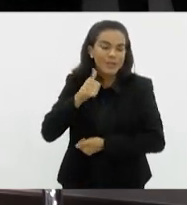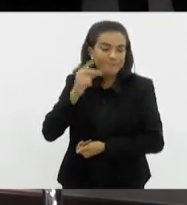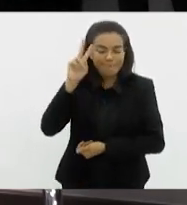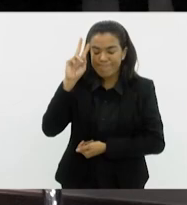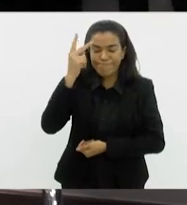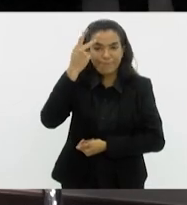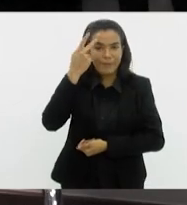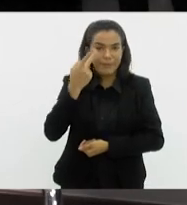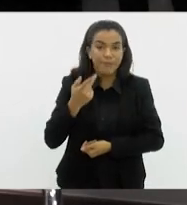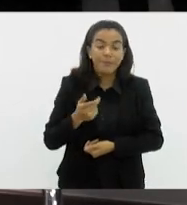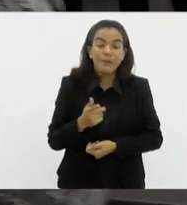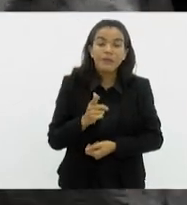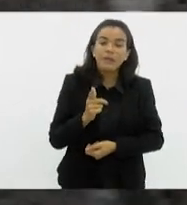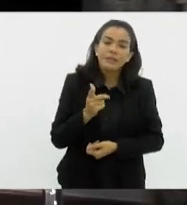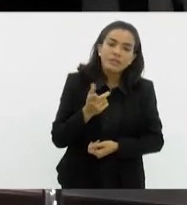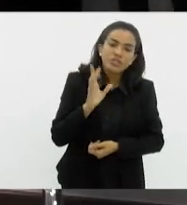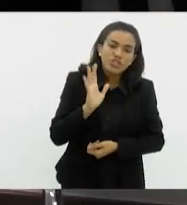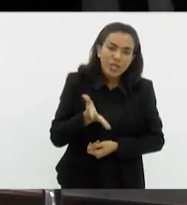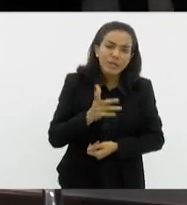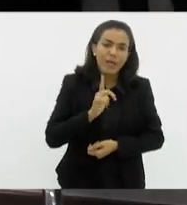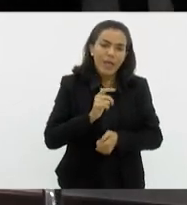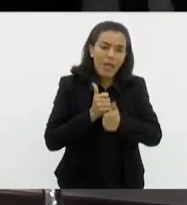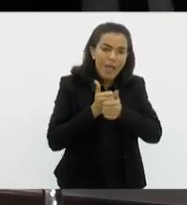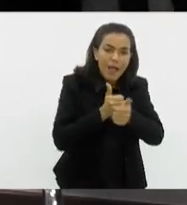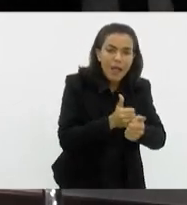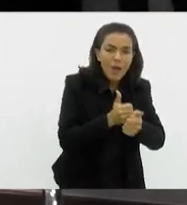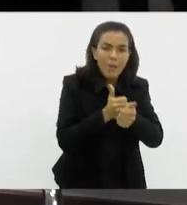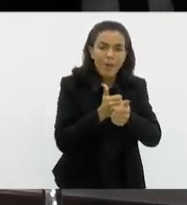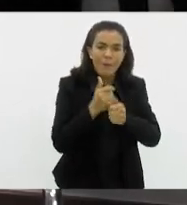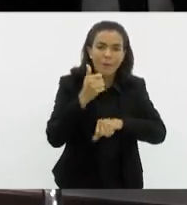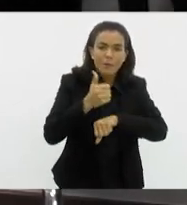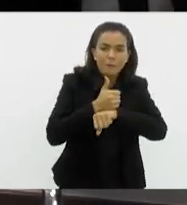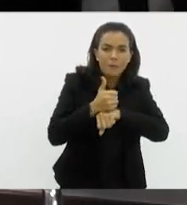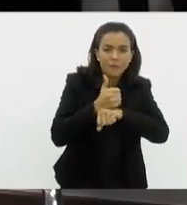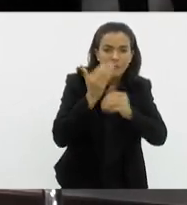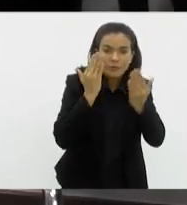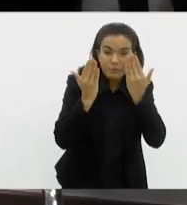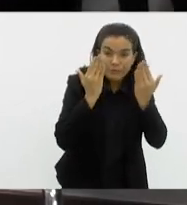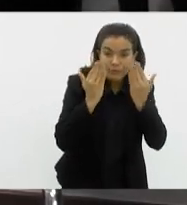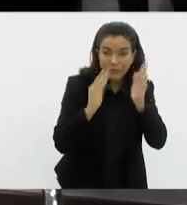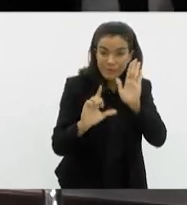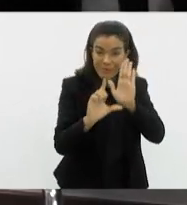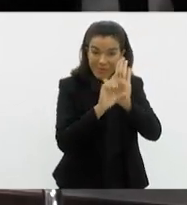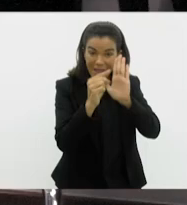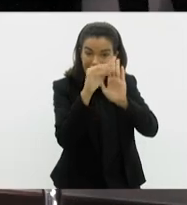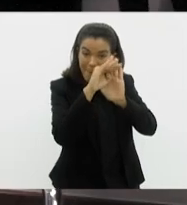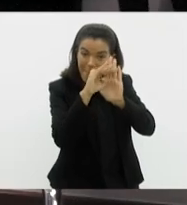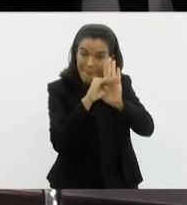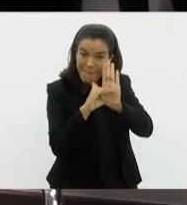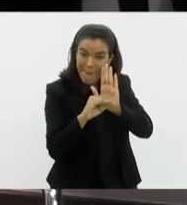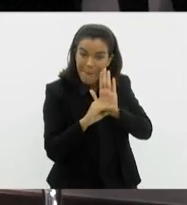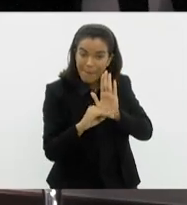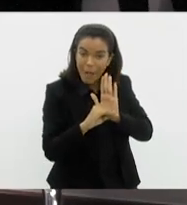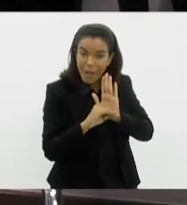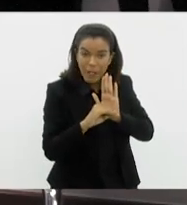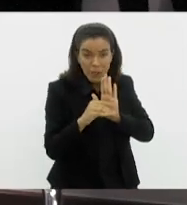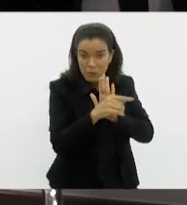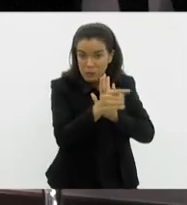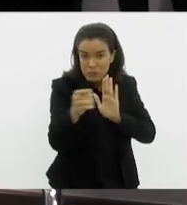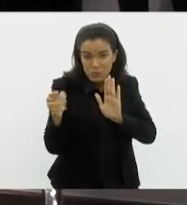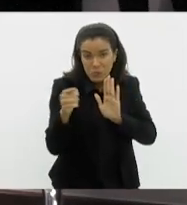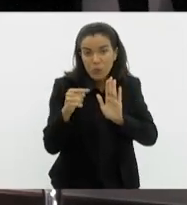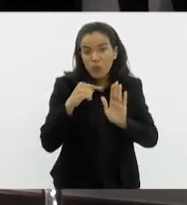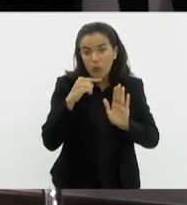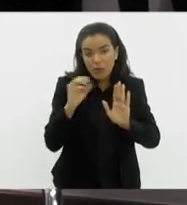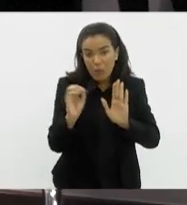já existe, se é uma coisa que prevê acompanhamento psicológico. Legalmente, eu tenho dúvidas. Agora, se vossas excelências não tiverem dúvida, eu mantenho